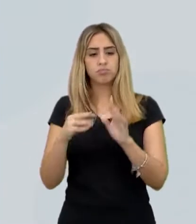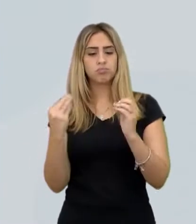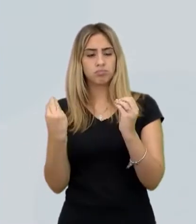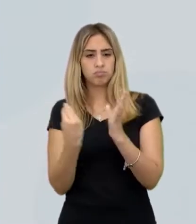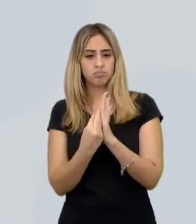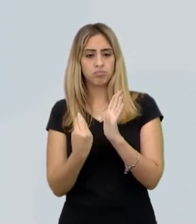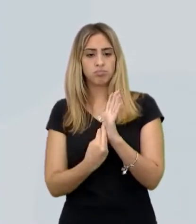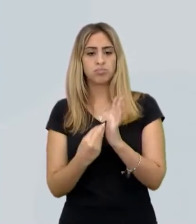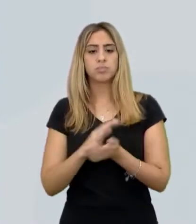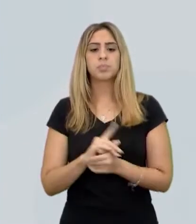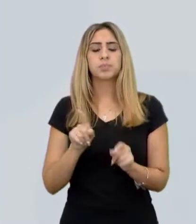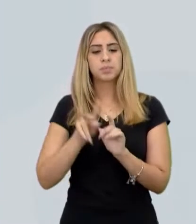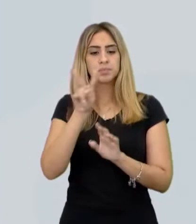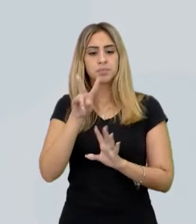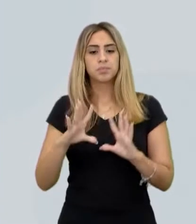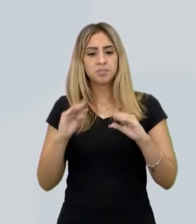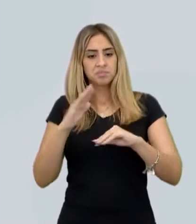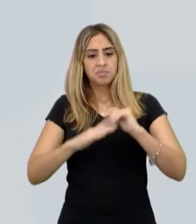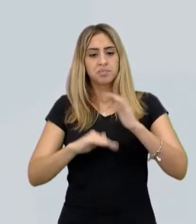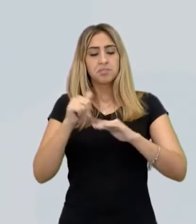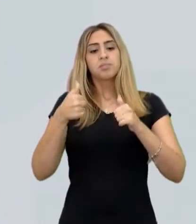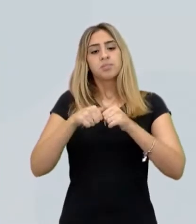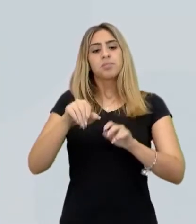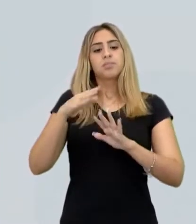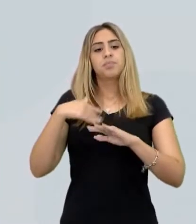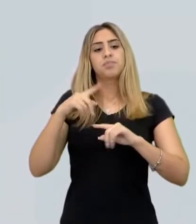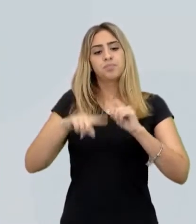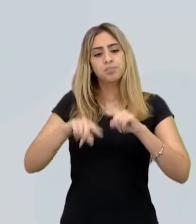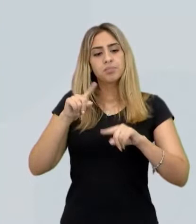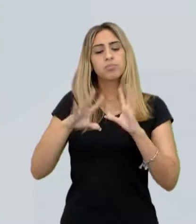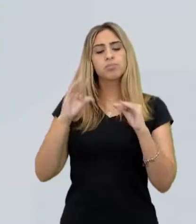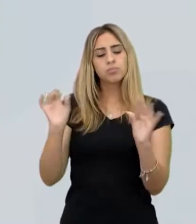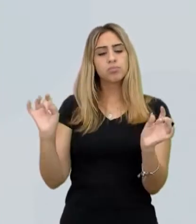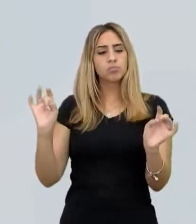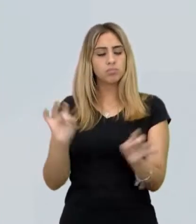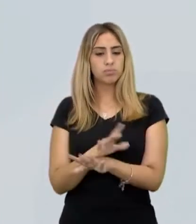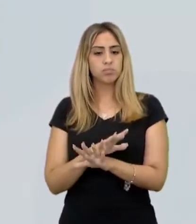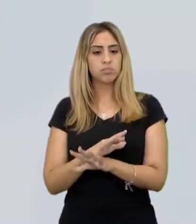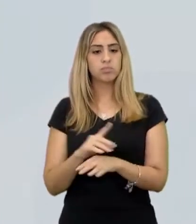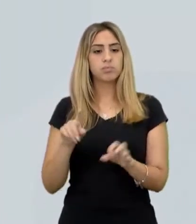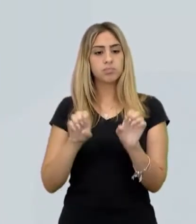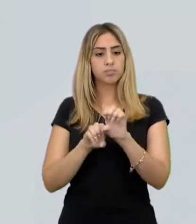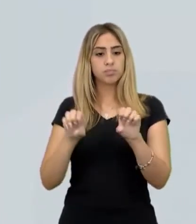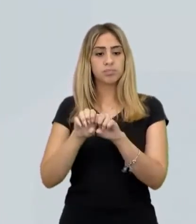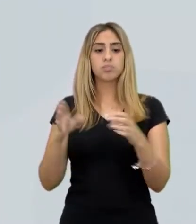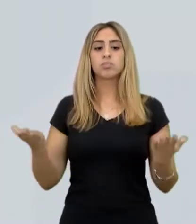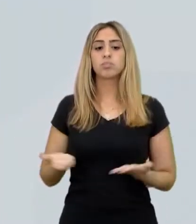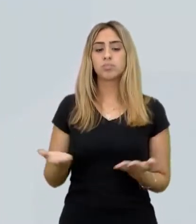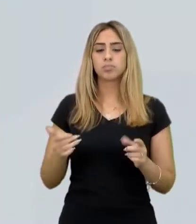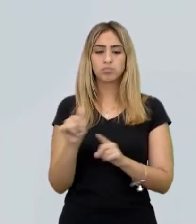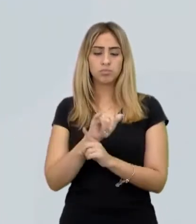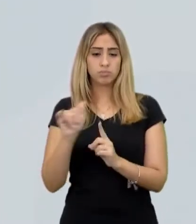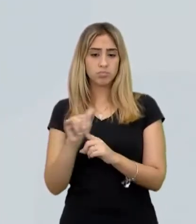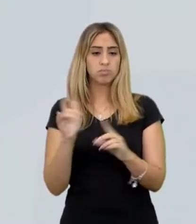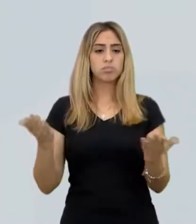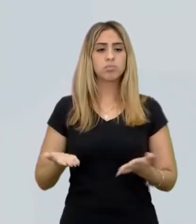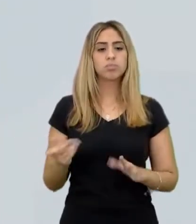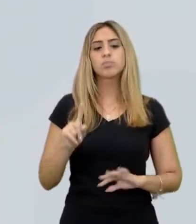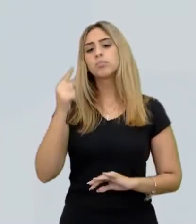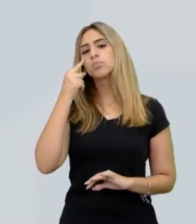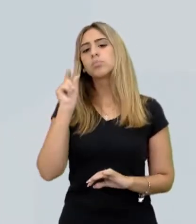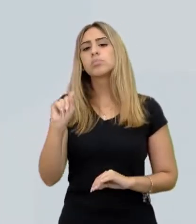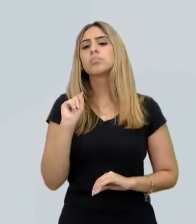aí, a leitura toda da habilidade está no material, está tudo completo. A estratégia de hoje, né? Vamos pensar